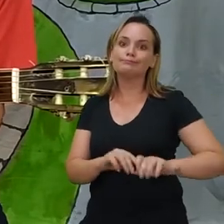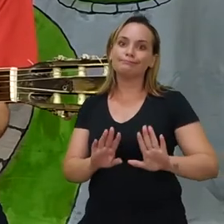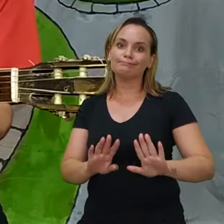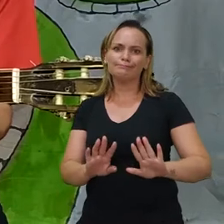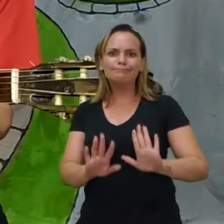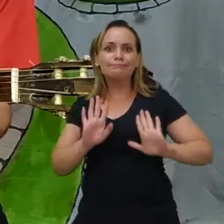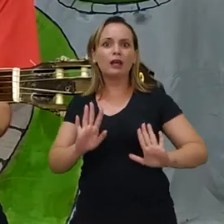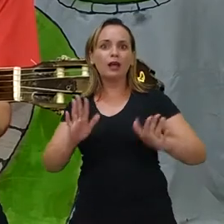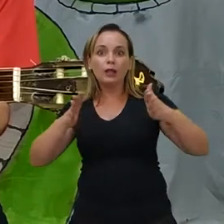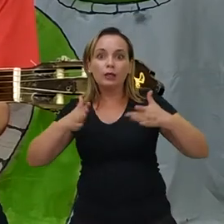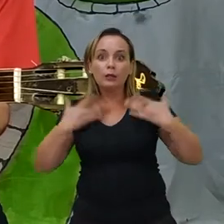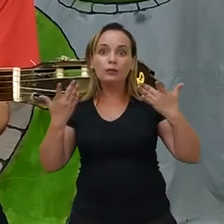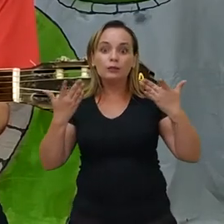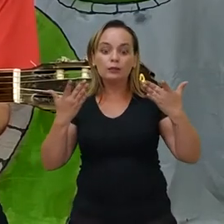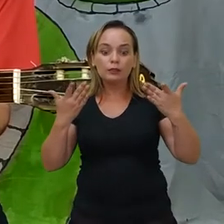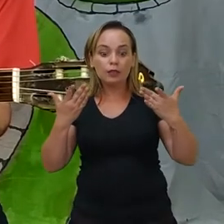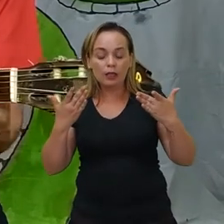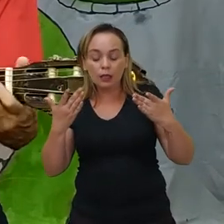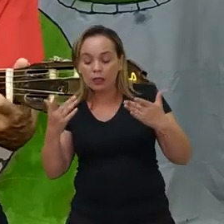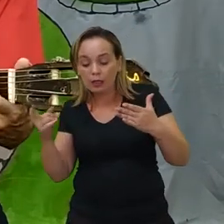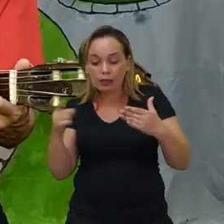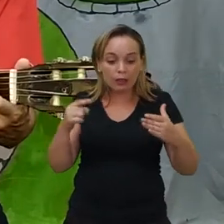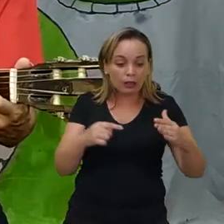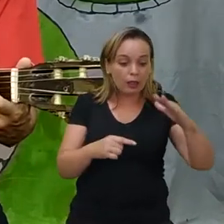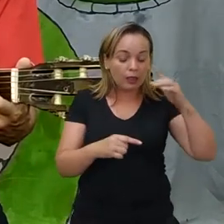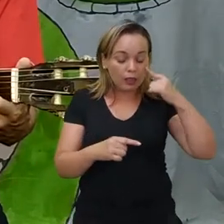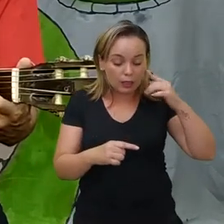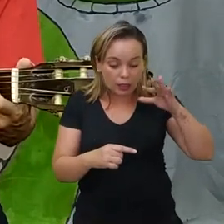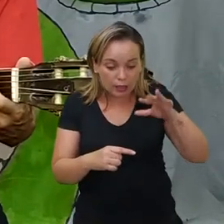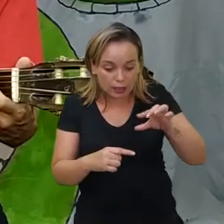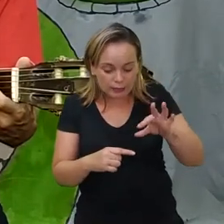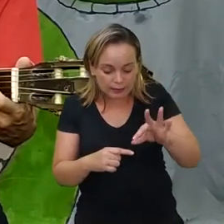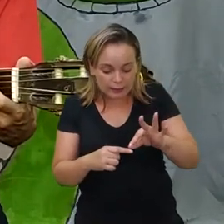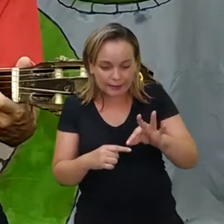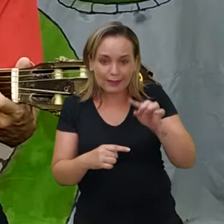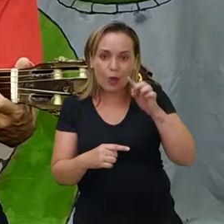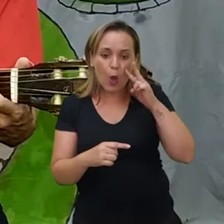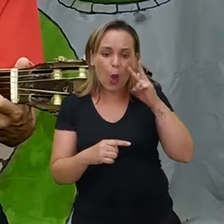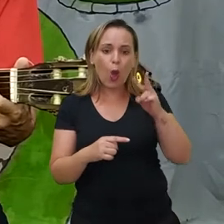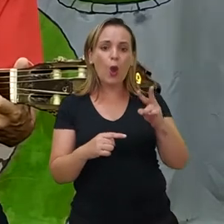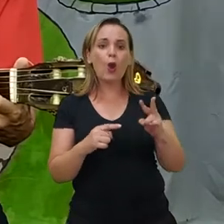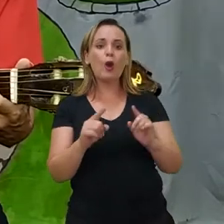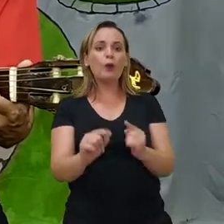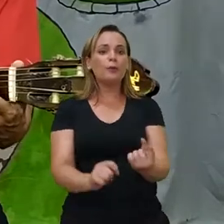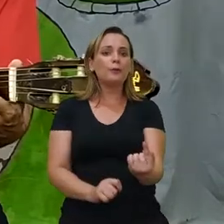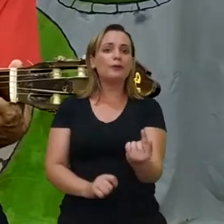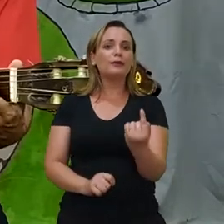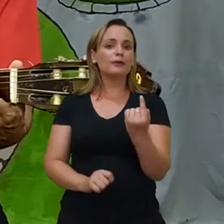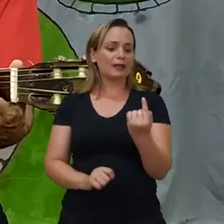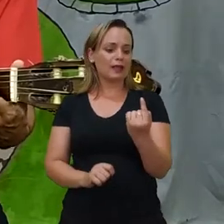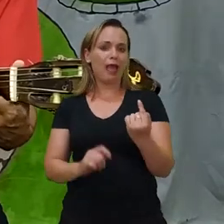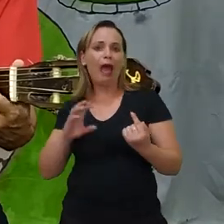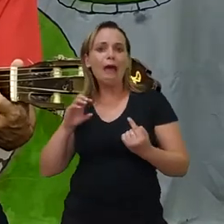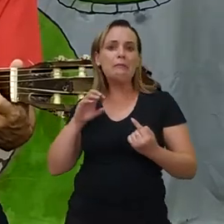sua surpresa, quando ela colocou bem o dedinho, olha quem apareceu. E